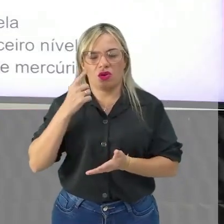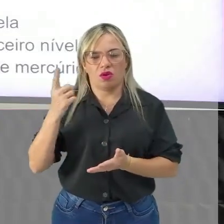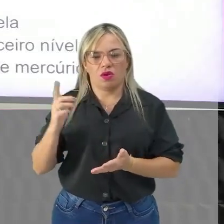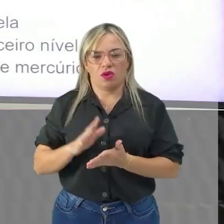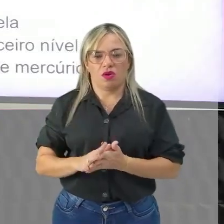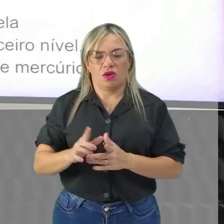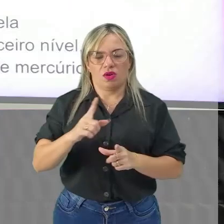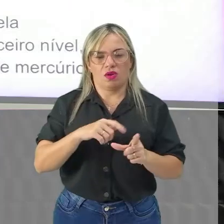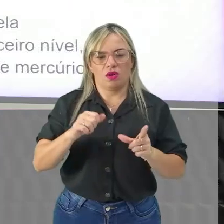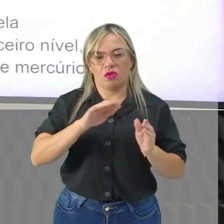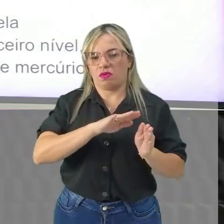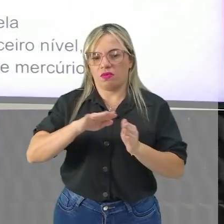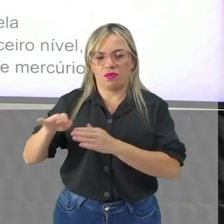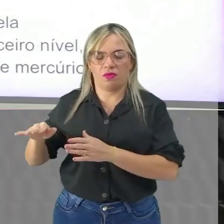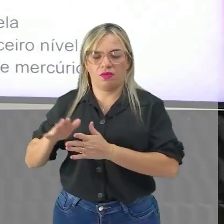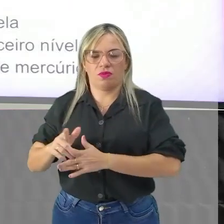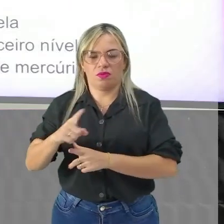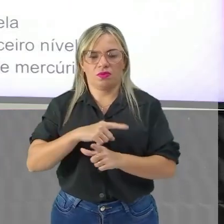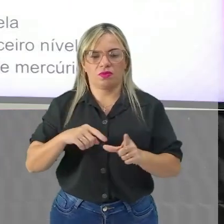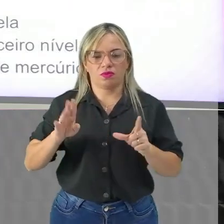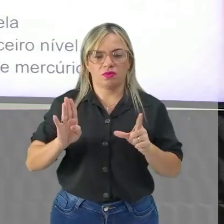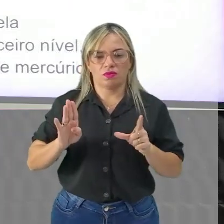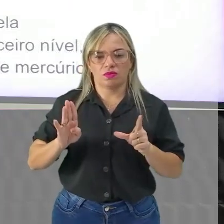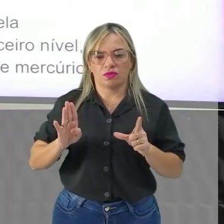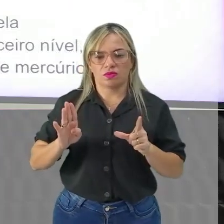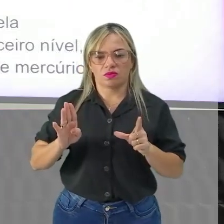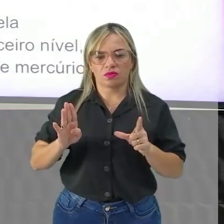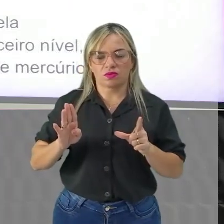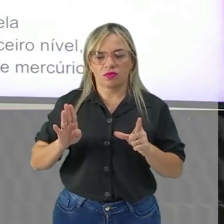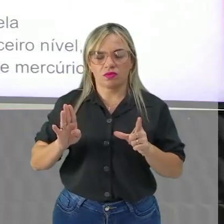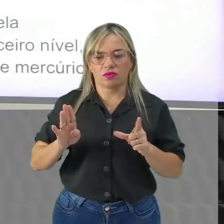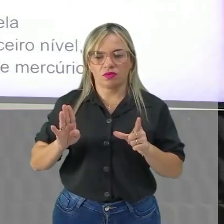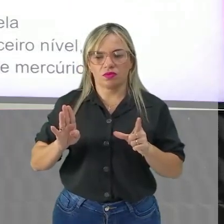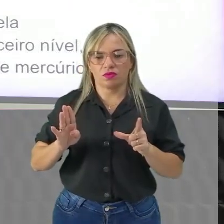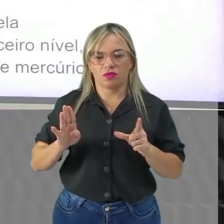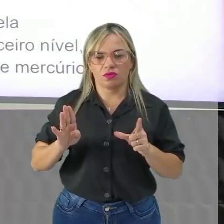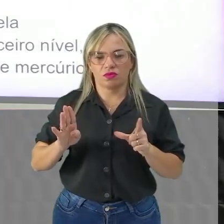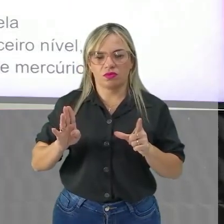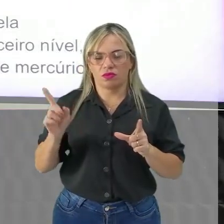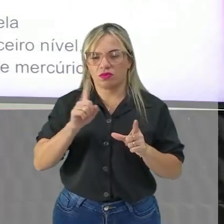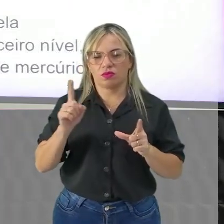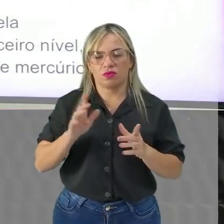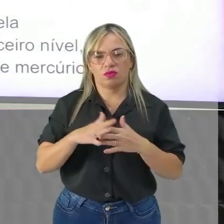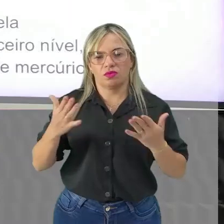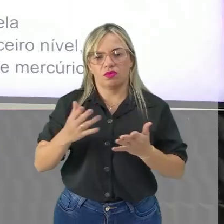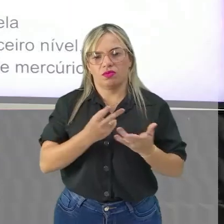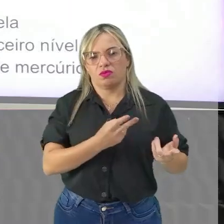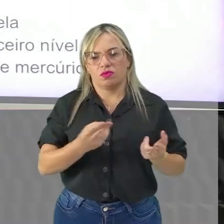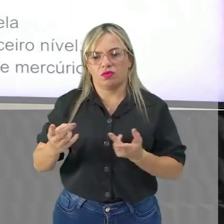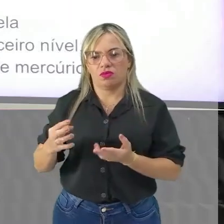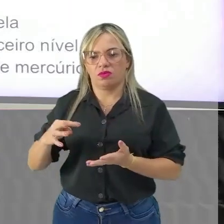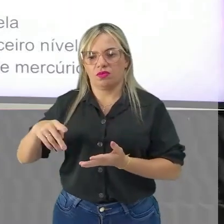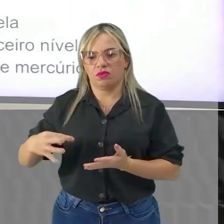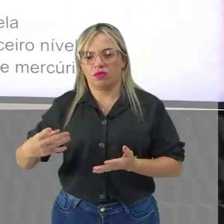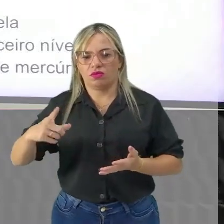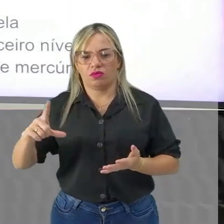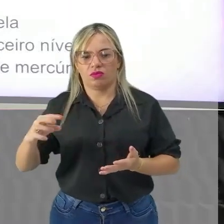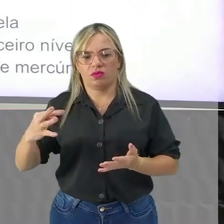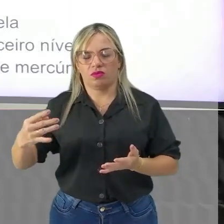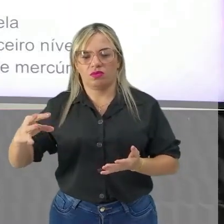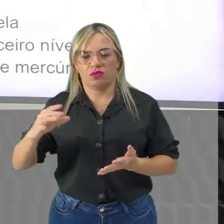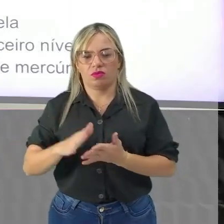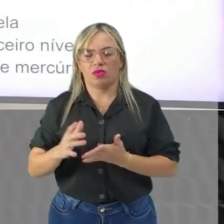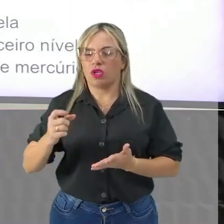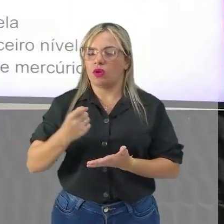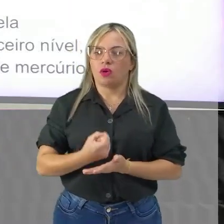letra A está fora. Letra B, o peixe maior e o lambari, porque estão no mesmo nível trófico? Não. O peixe maior está no nível